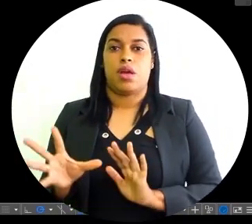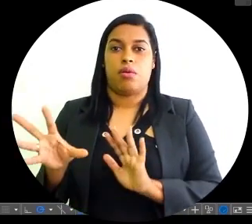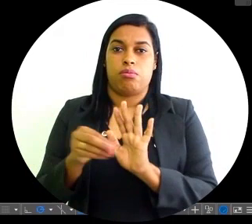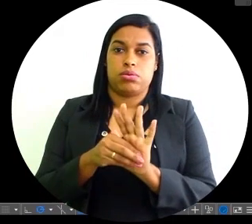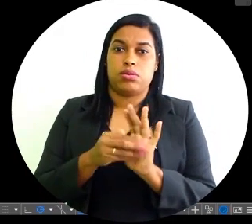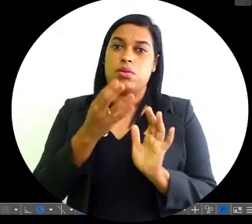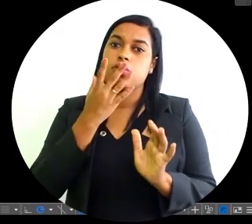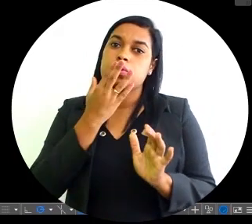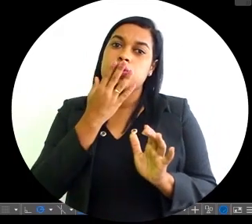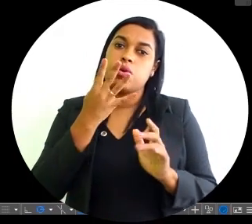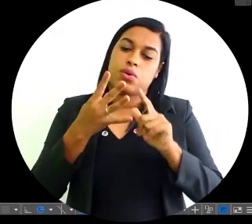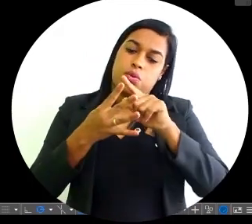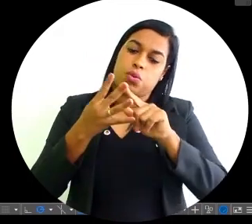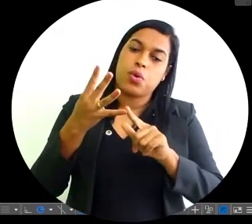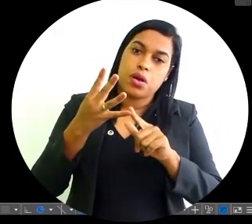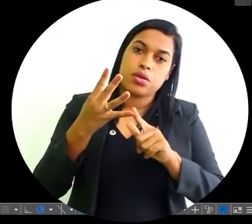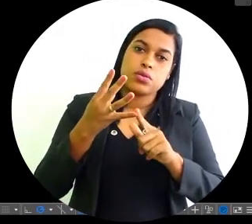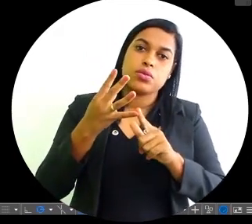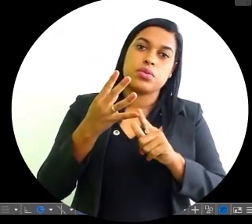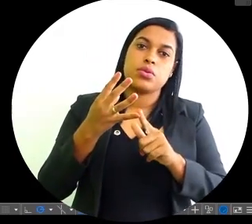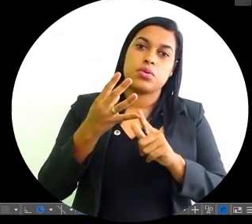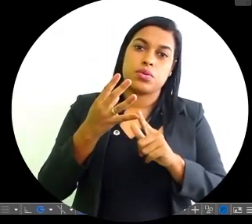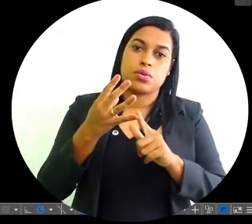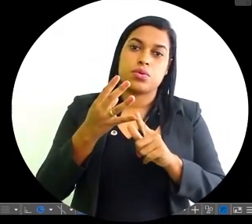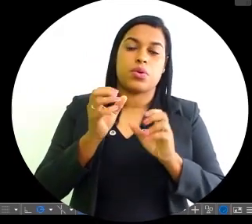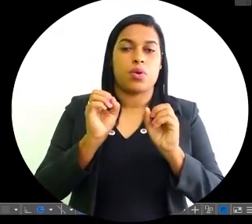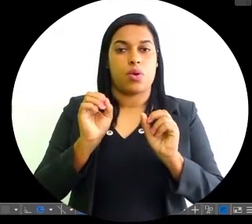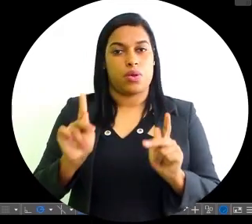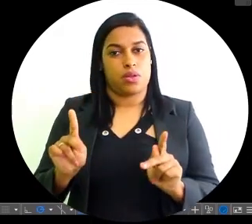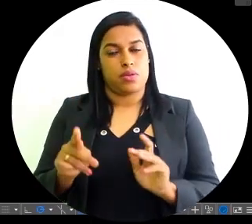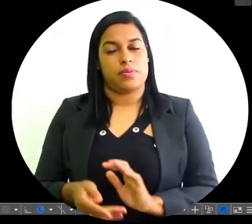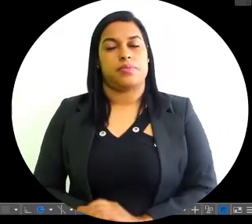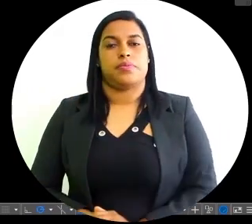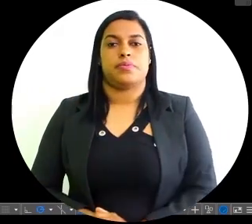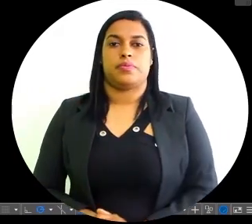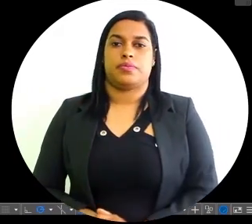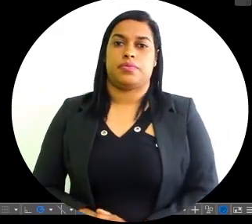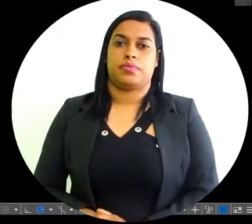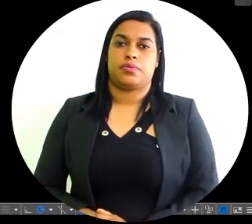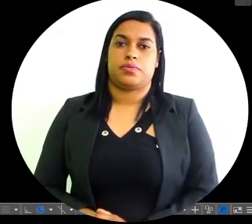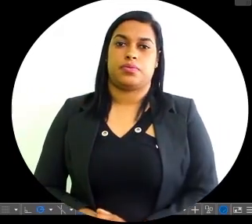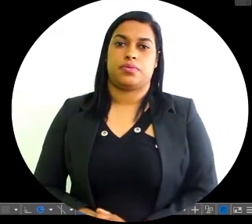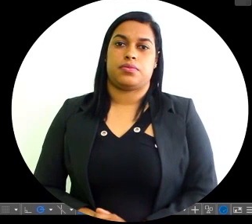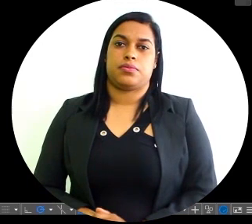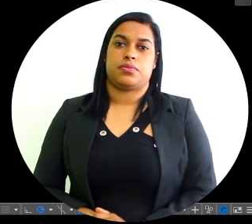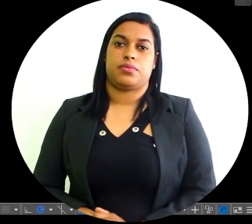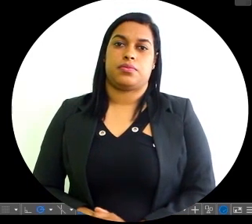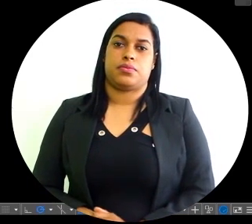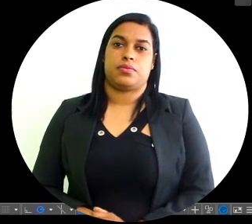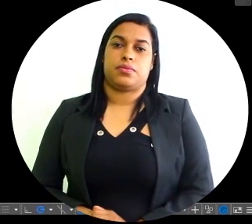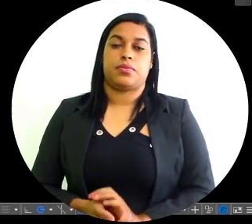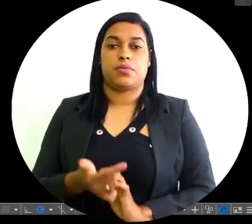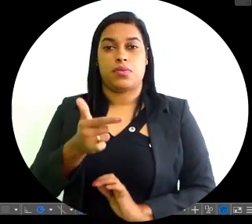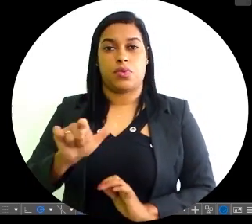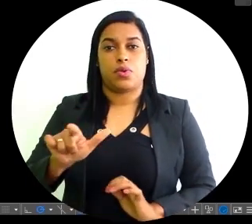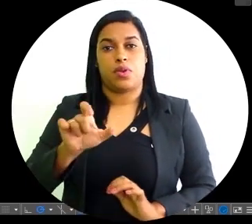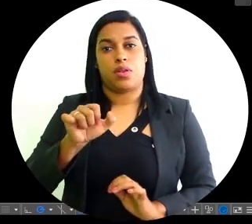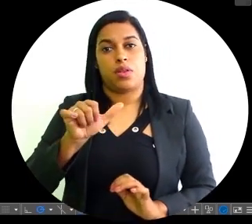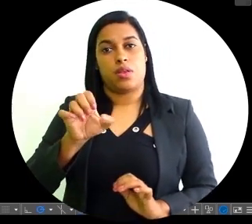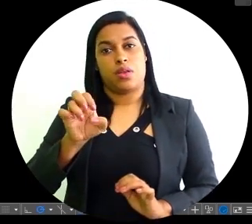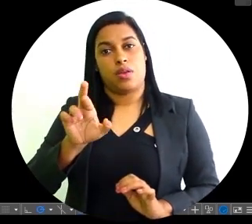cor 4, que é o cian, e OK. Eu vou criar também nesse caso mais um layer que seria